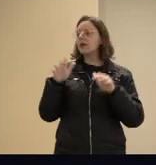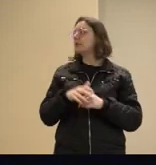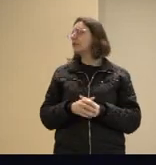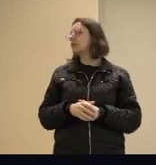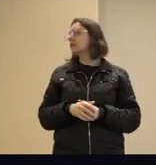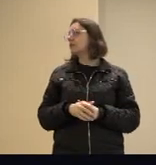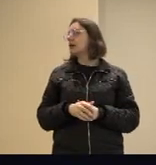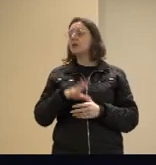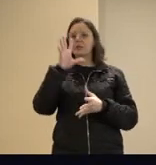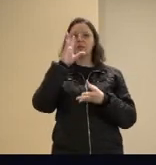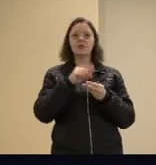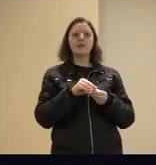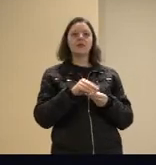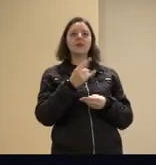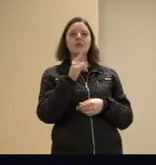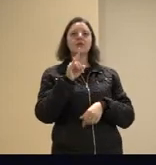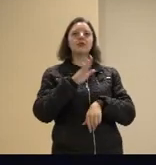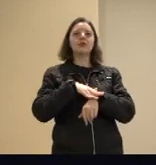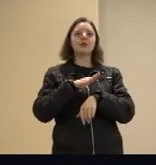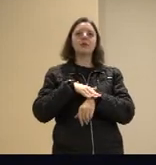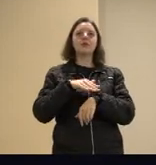últimos minutos para a gente debater.